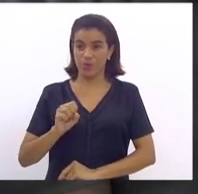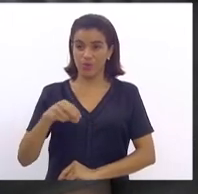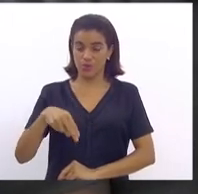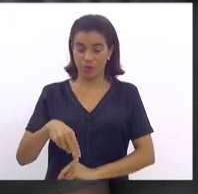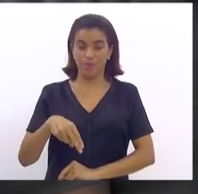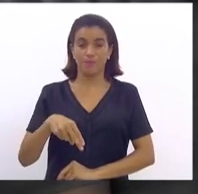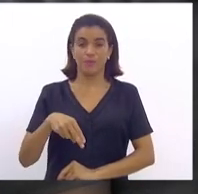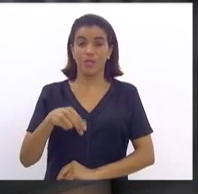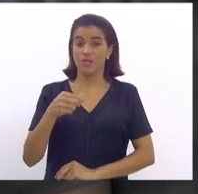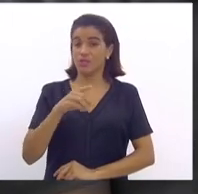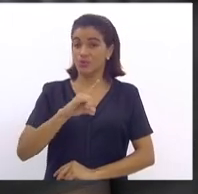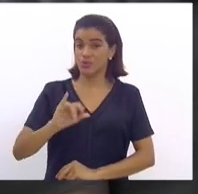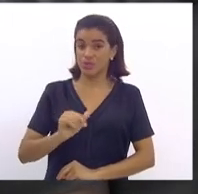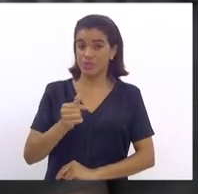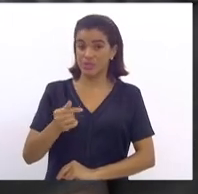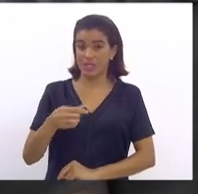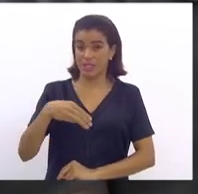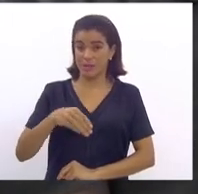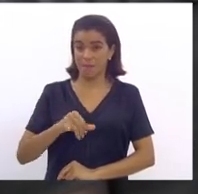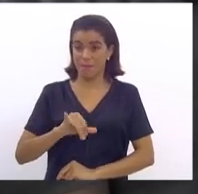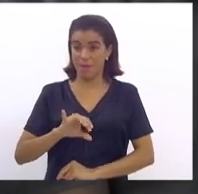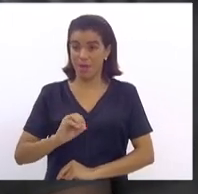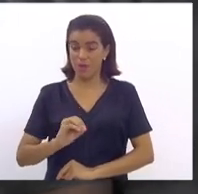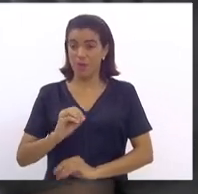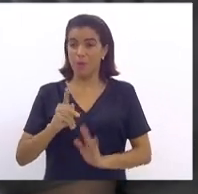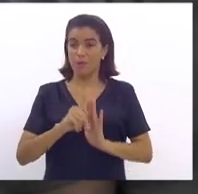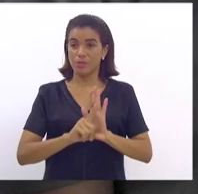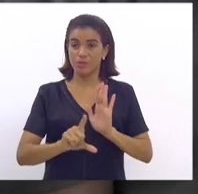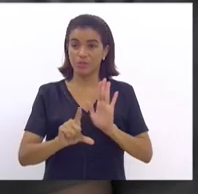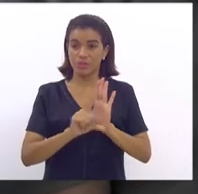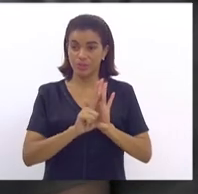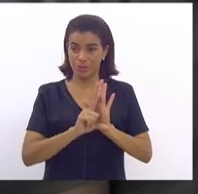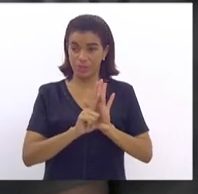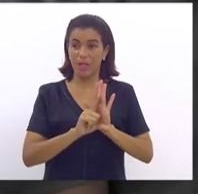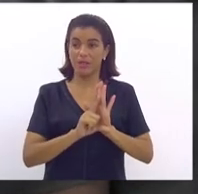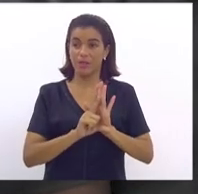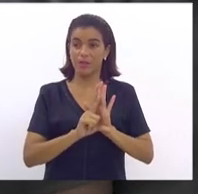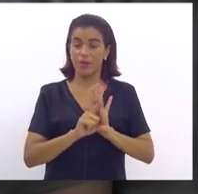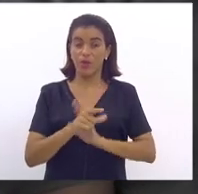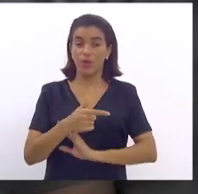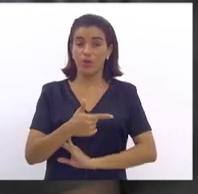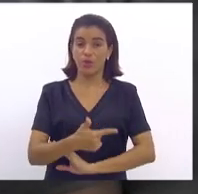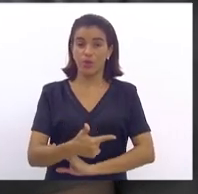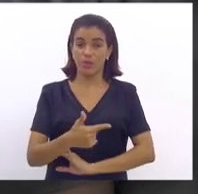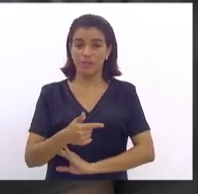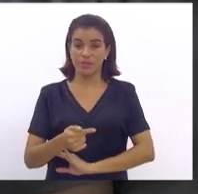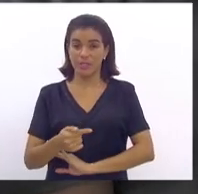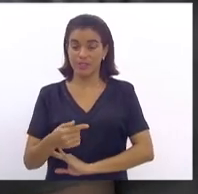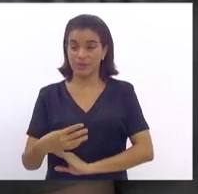7 de maio, o PL de 19, o PL 274 de